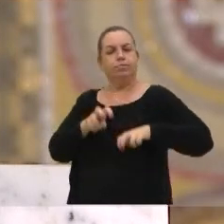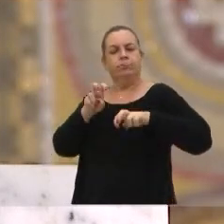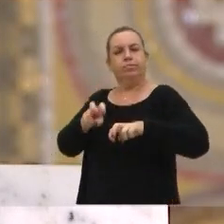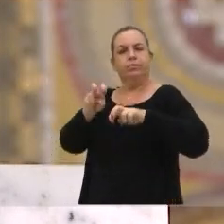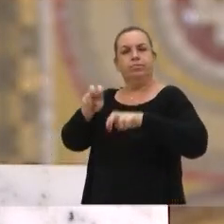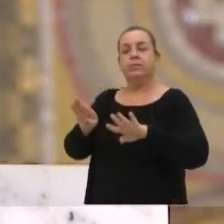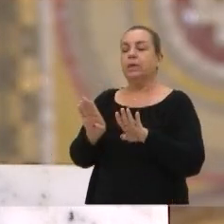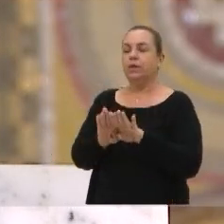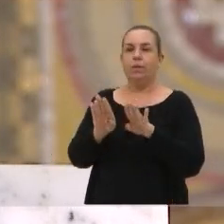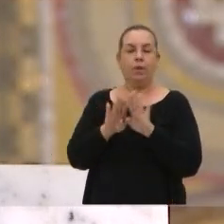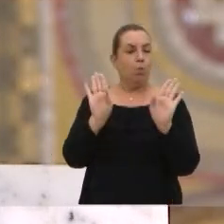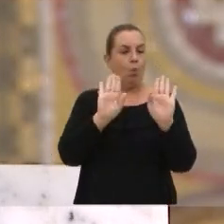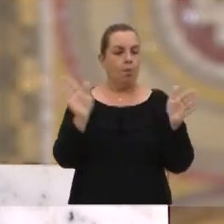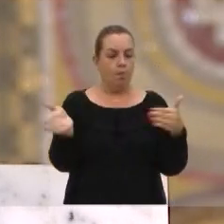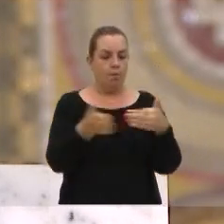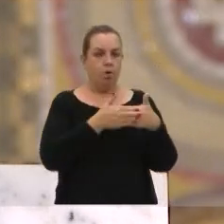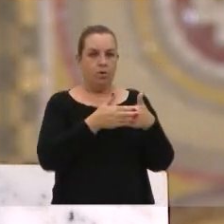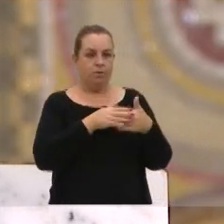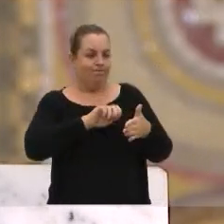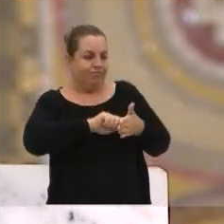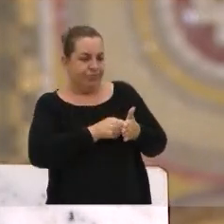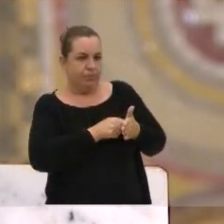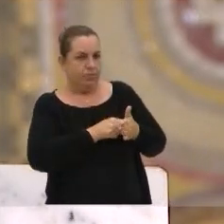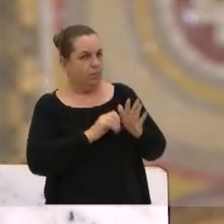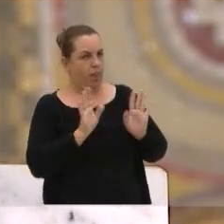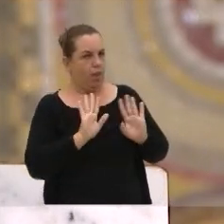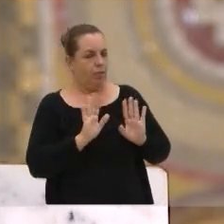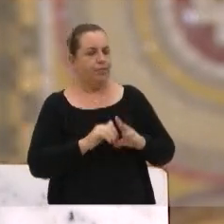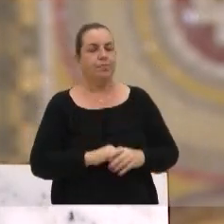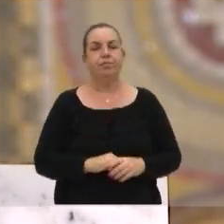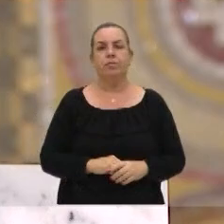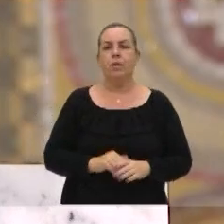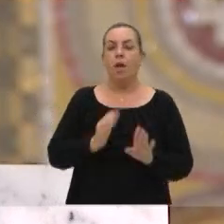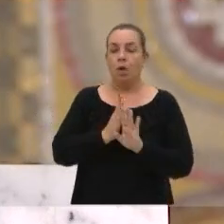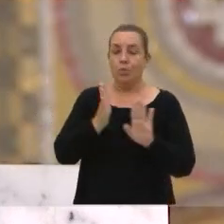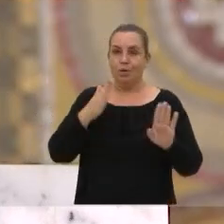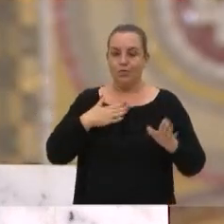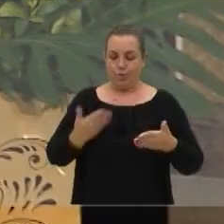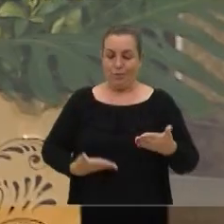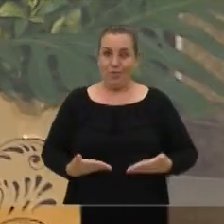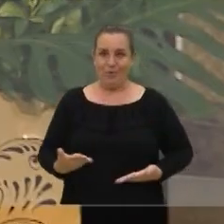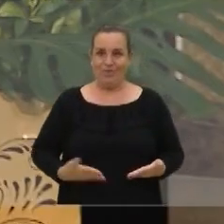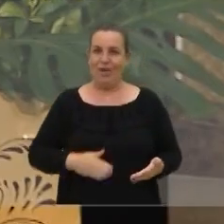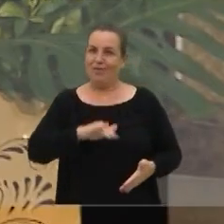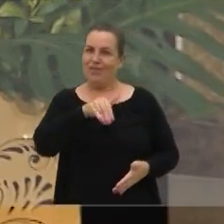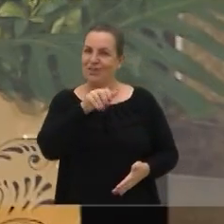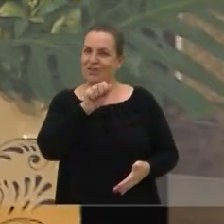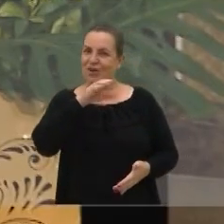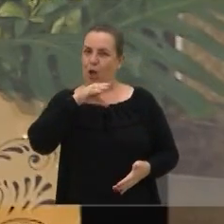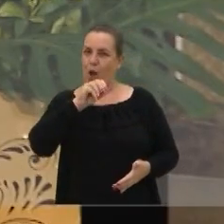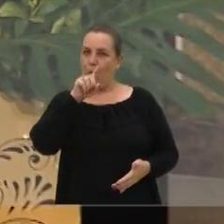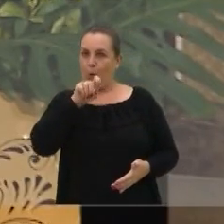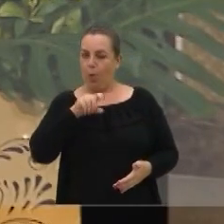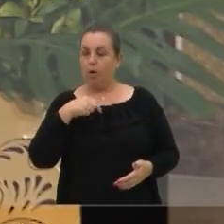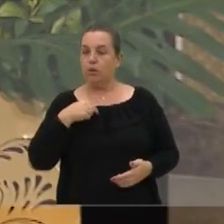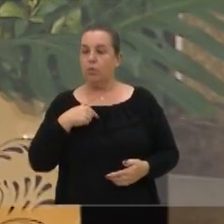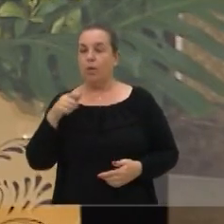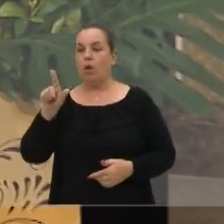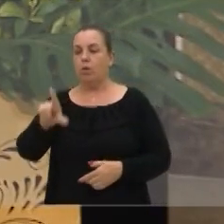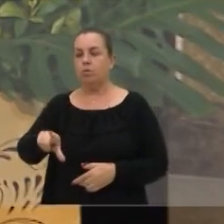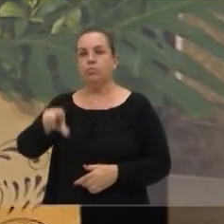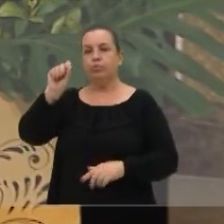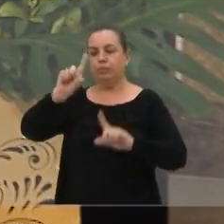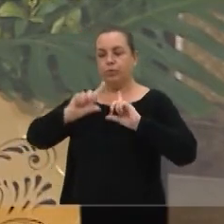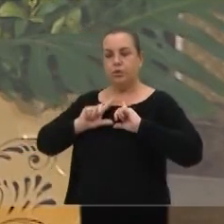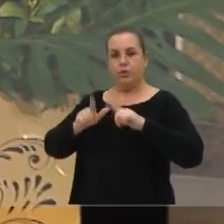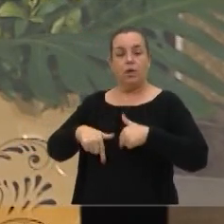para não deixar trancar os portões. Por causa do meu servo Jacó e de meu eleito Israel,